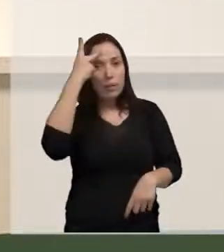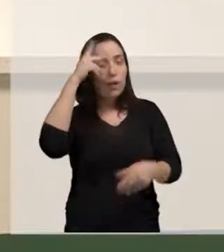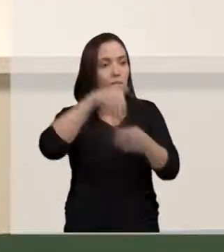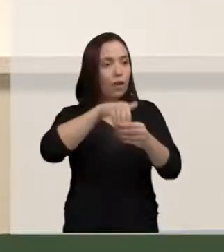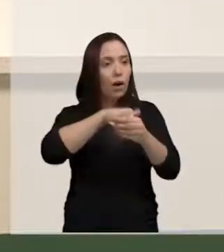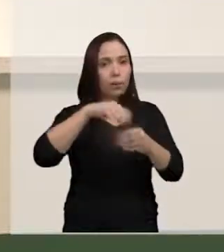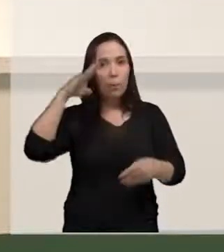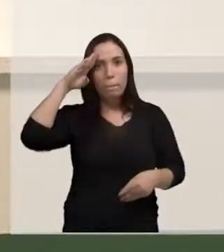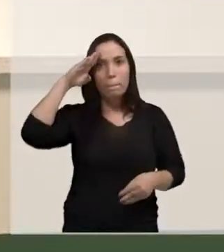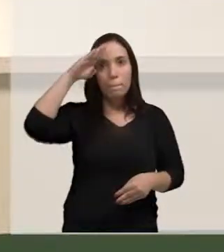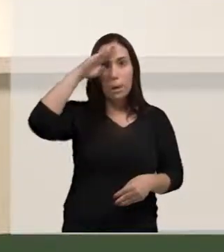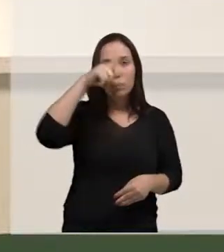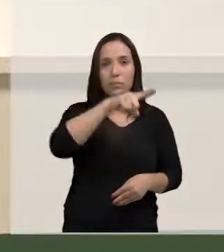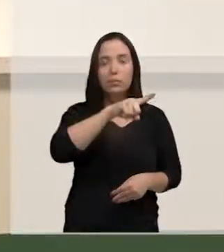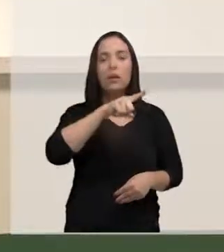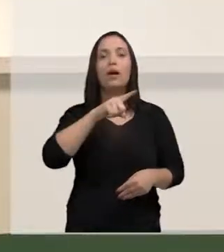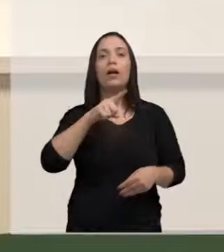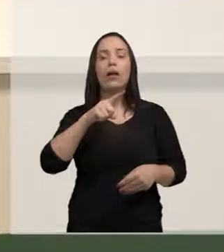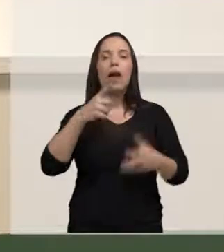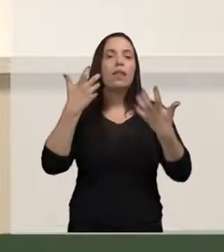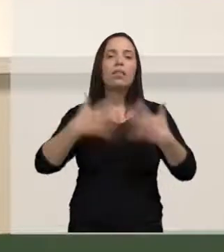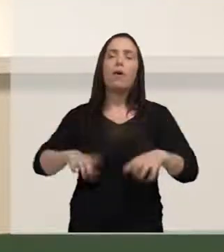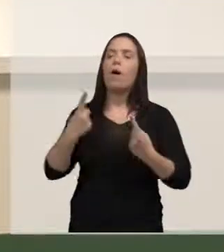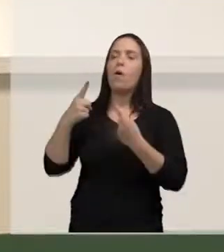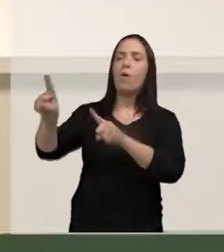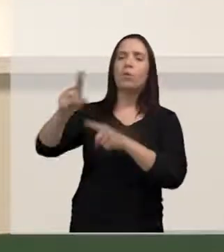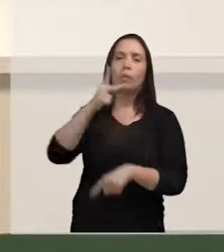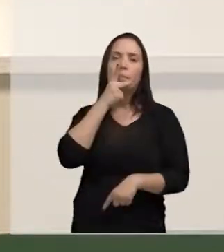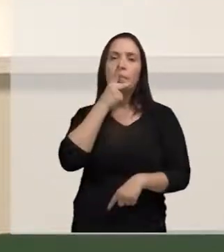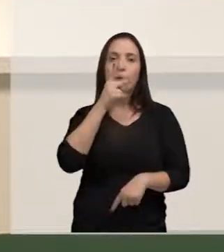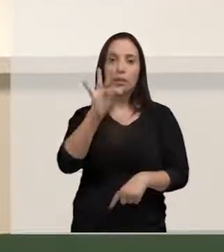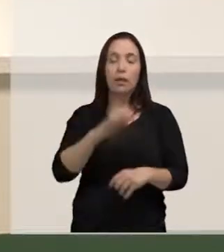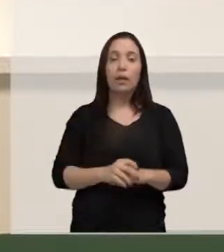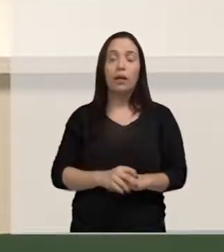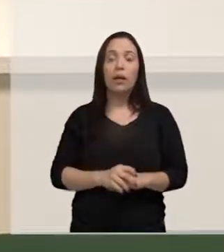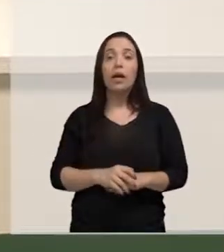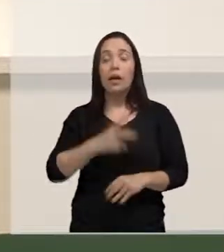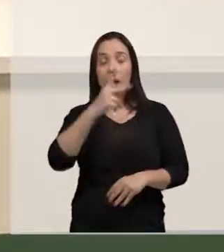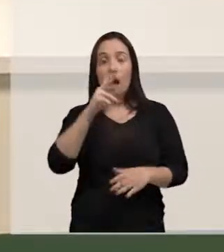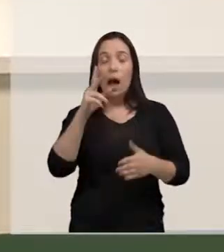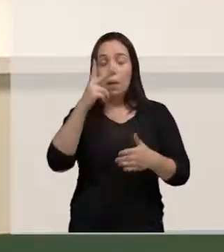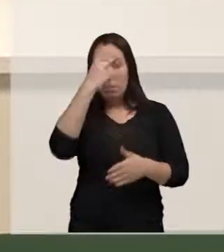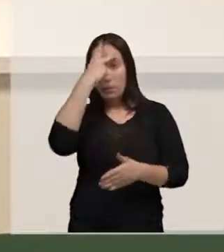votou contra o Lula, contra o petismo. O cara que votou